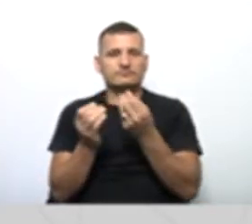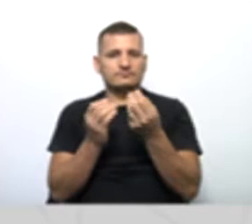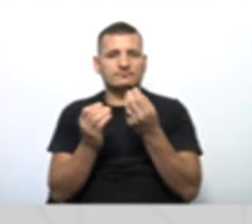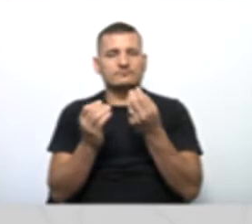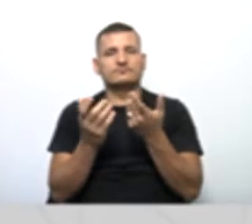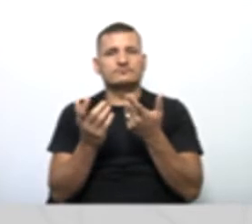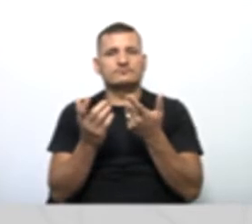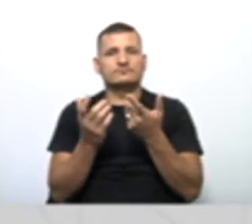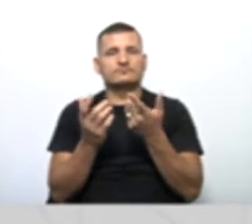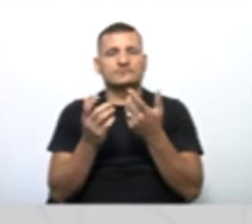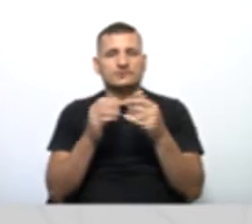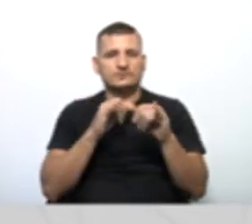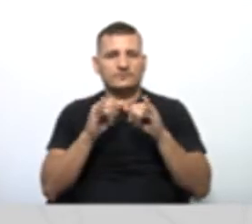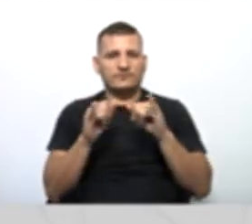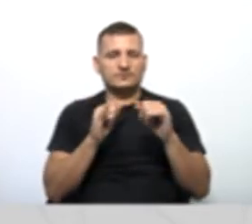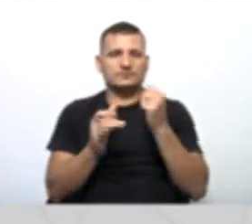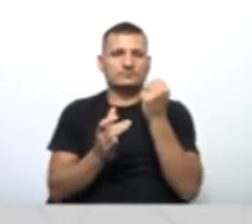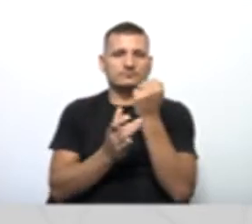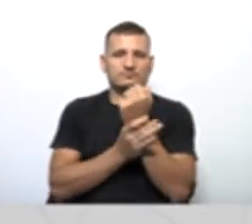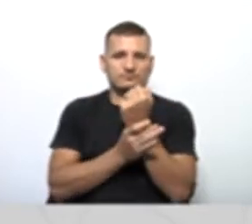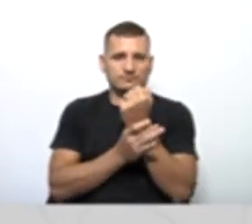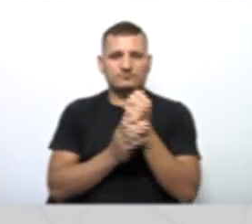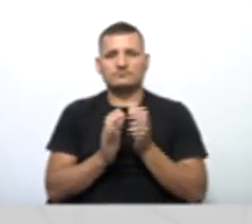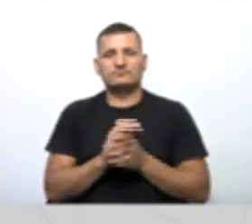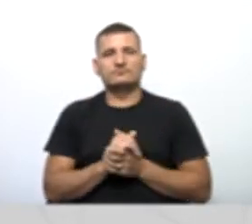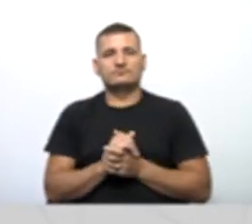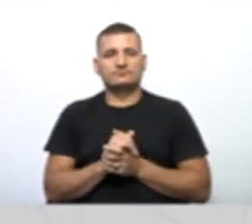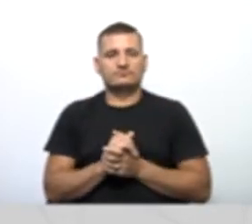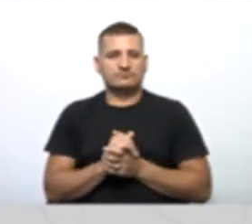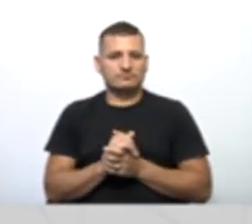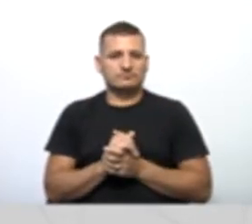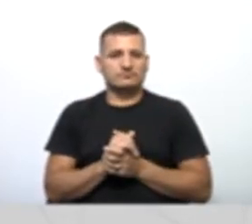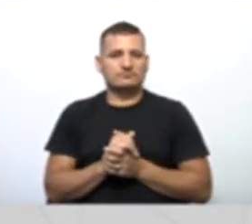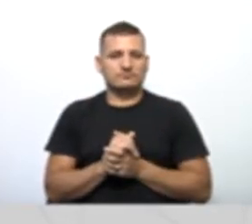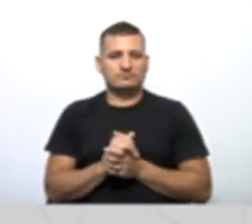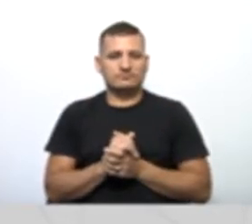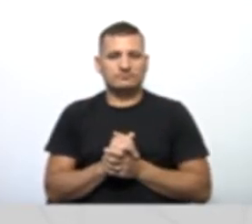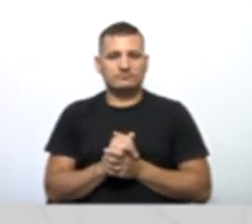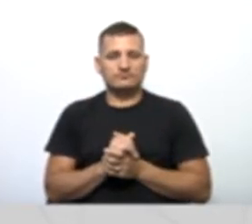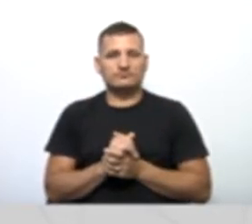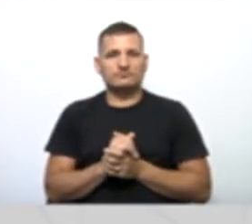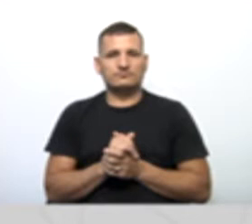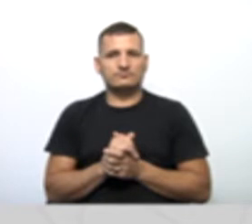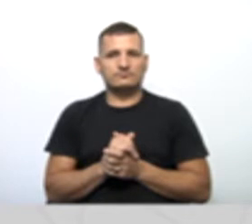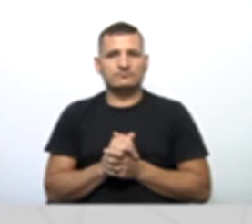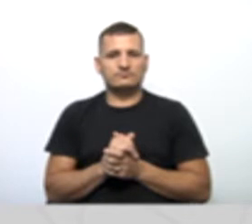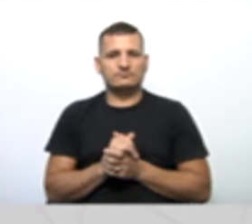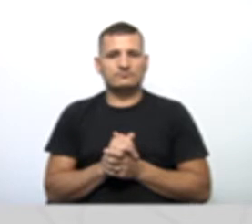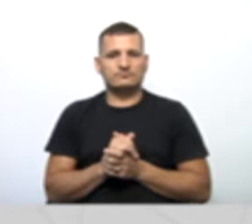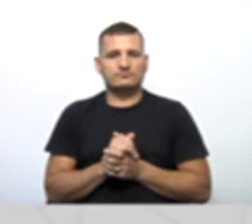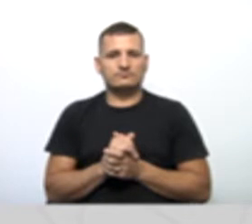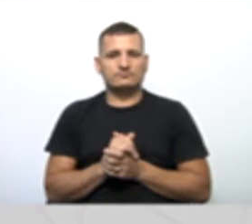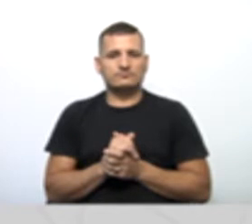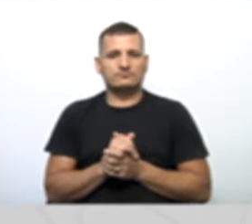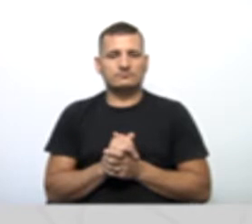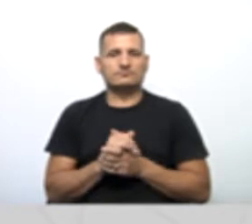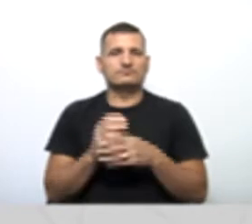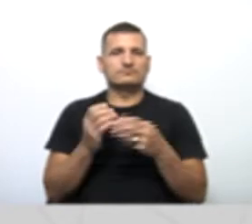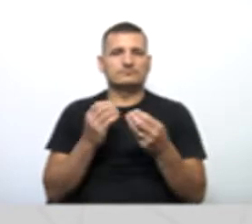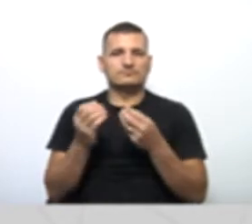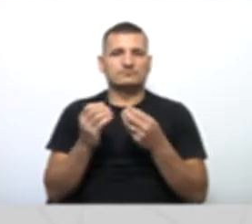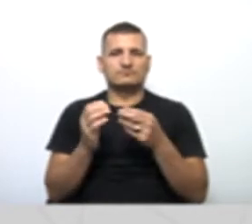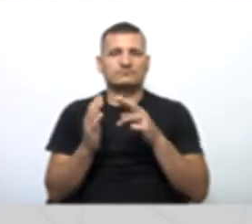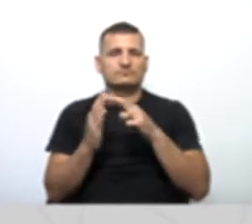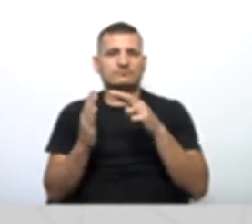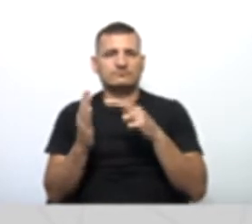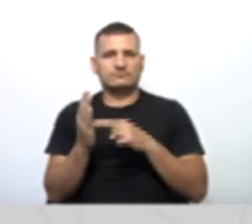da informação. Dentro das regras da organização, né, professor? Isso. Então, não é um documento assim, ah, eu existo, como eu vou basear as regras que eu vou construir